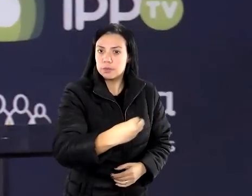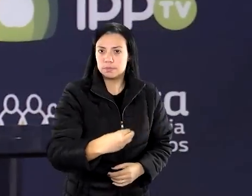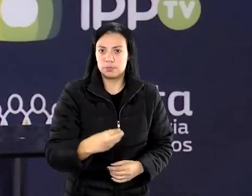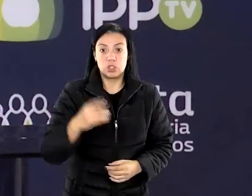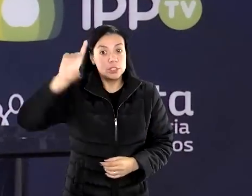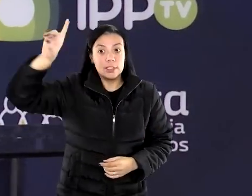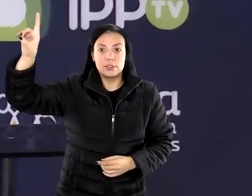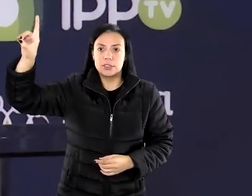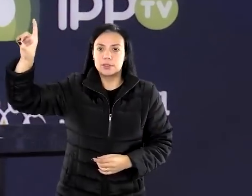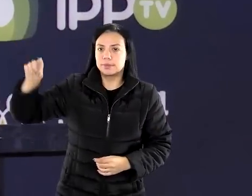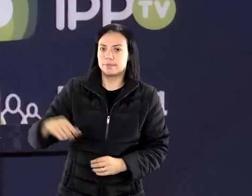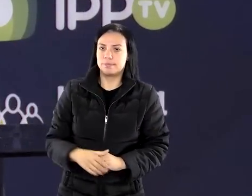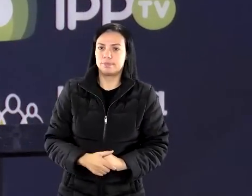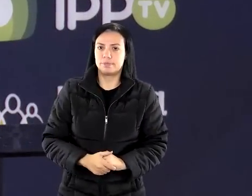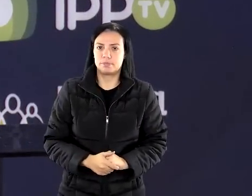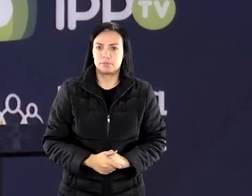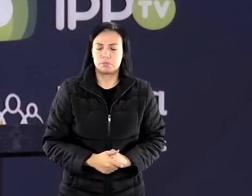Jesus?